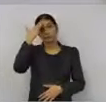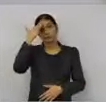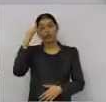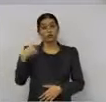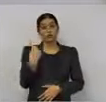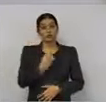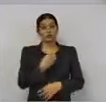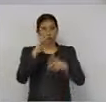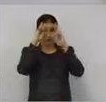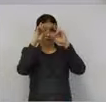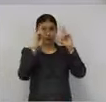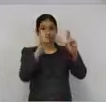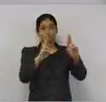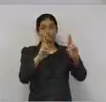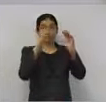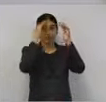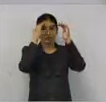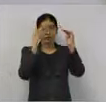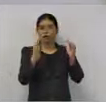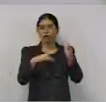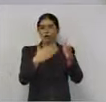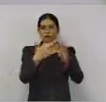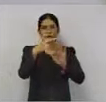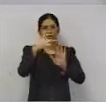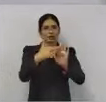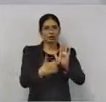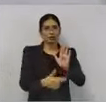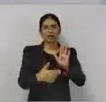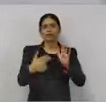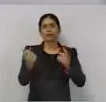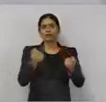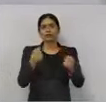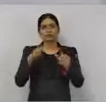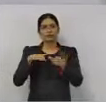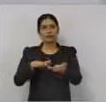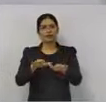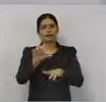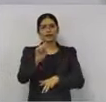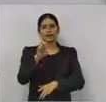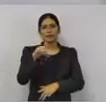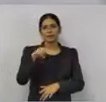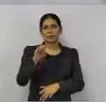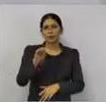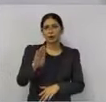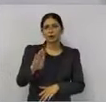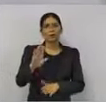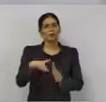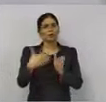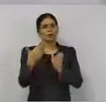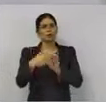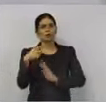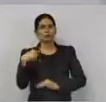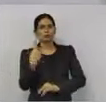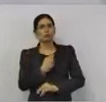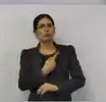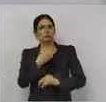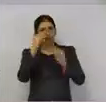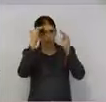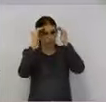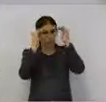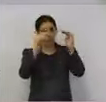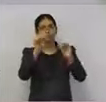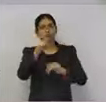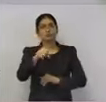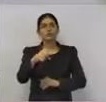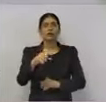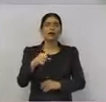fazer, que a CEMOB, nós vamos seguir todos os regulamentos e cada dia que a gente passa, eu digo que é um aprendizado. Então, nós